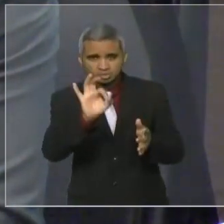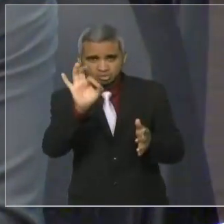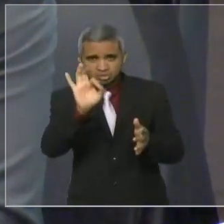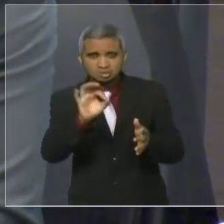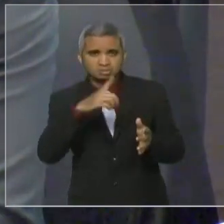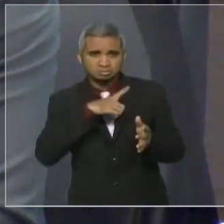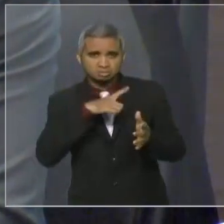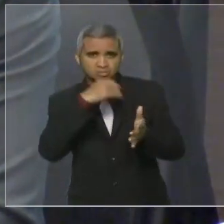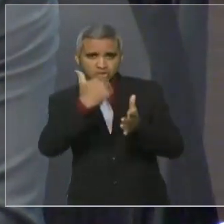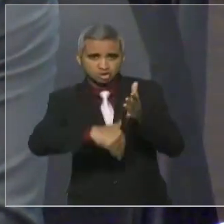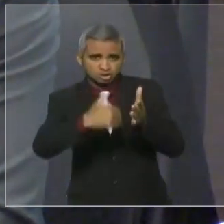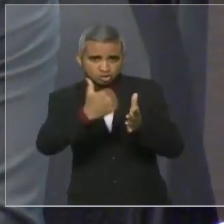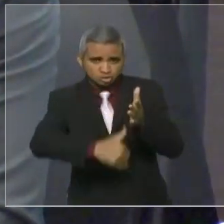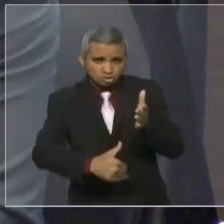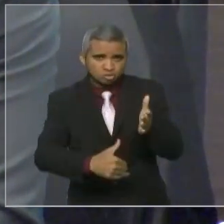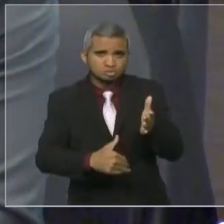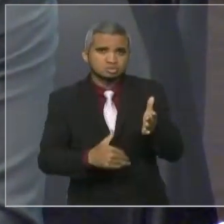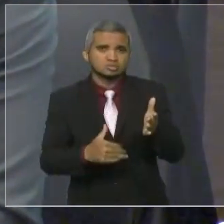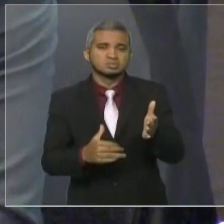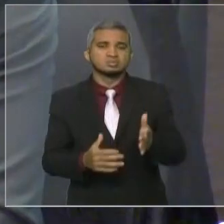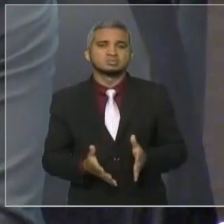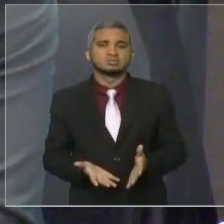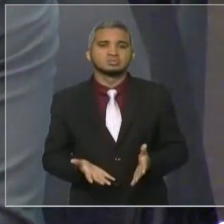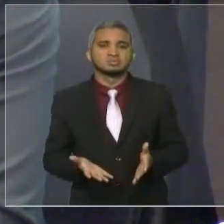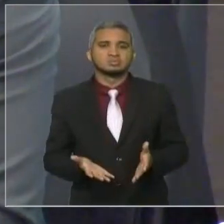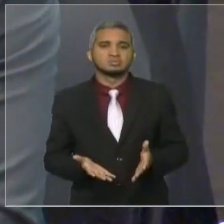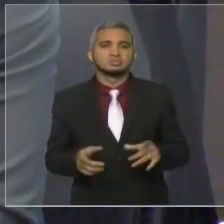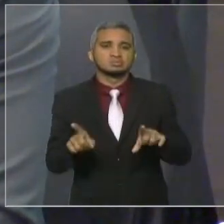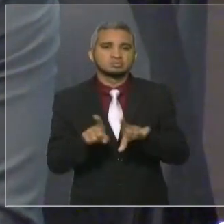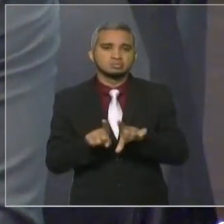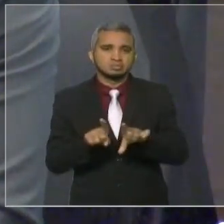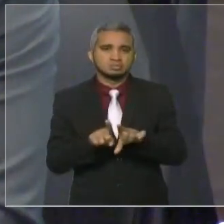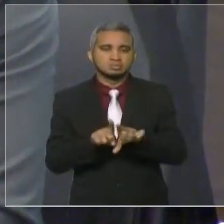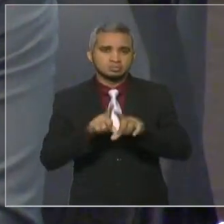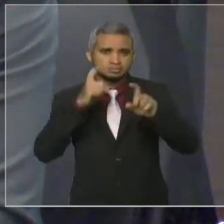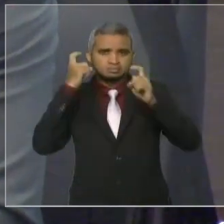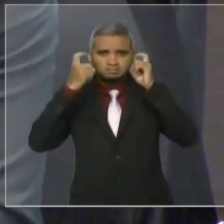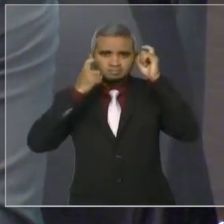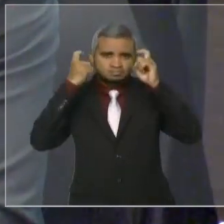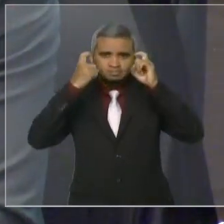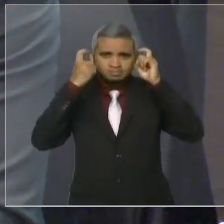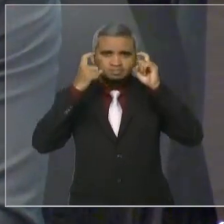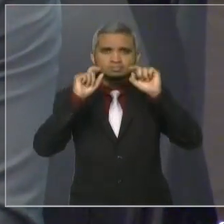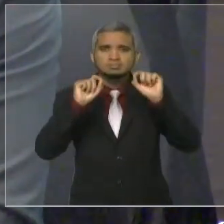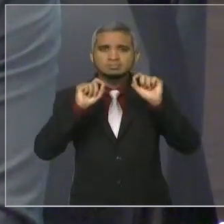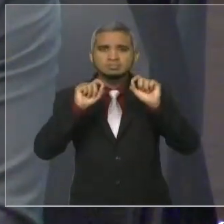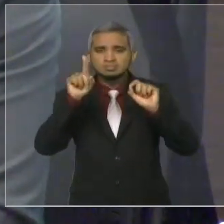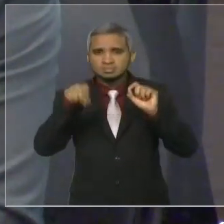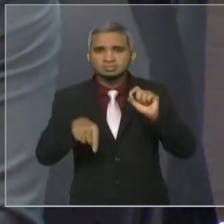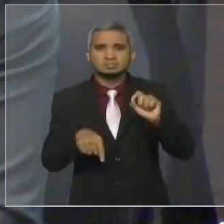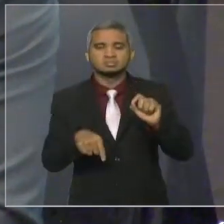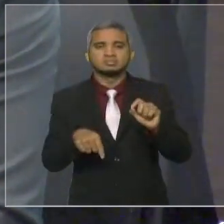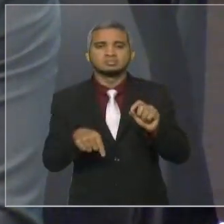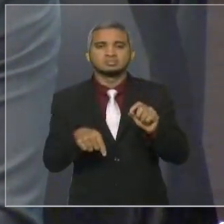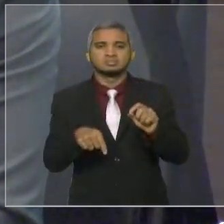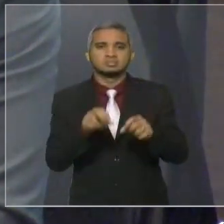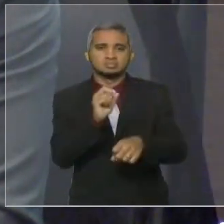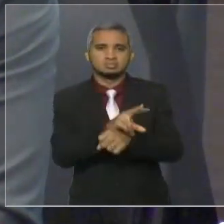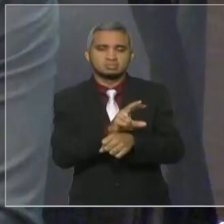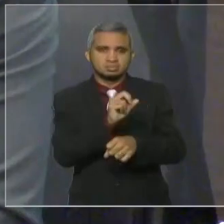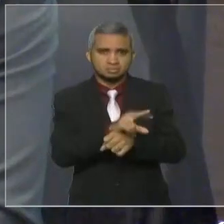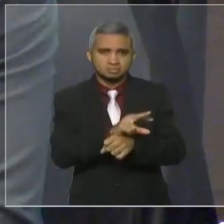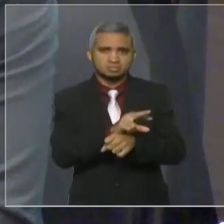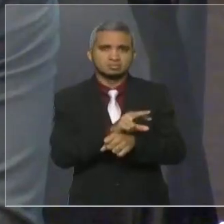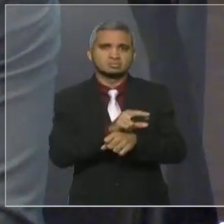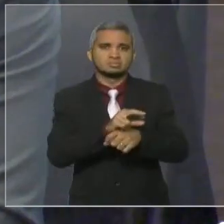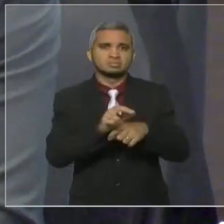obviamente, é diretamente proporcional. E outra preocupação importante é com os empregos da região. A gente sabe que o hospital